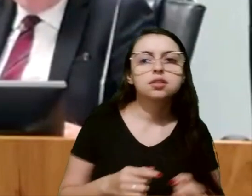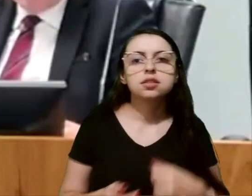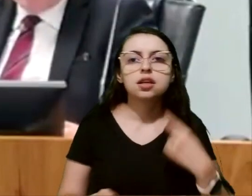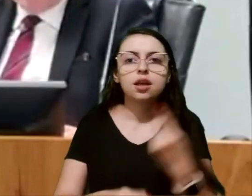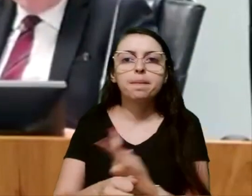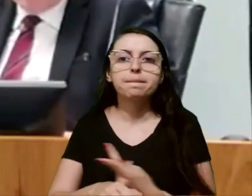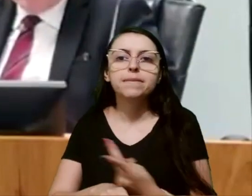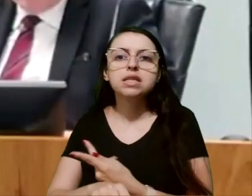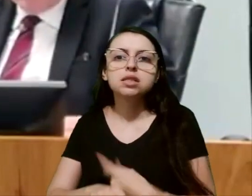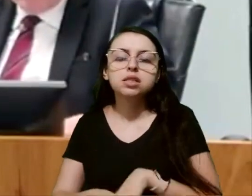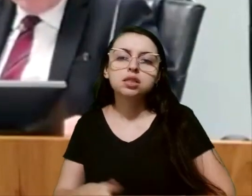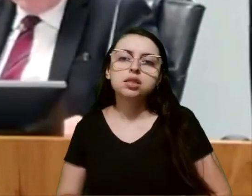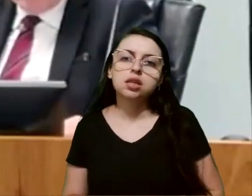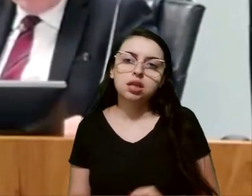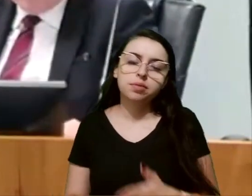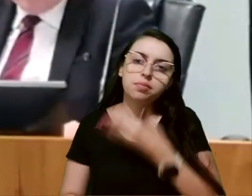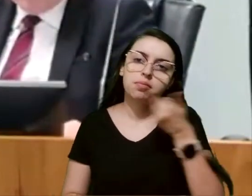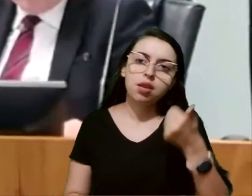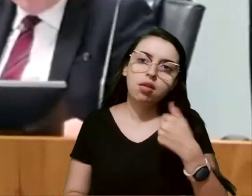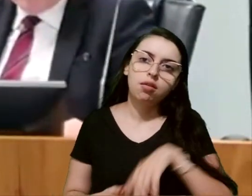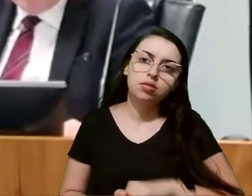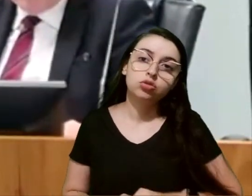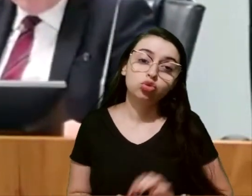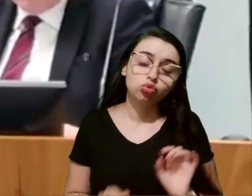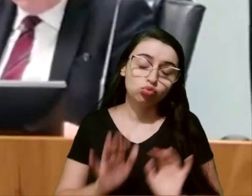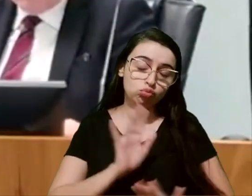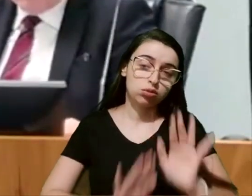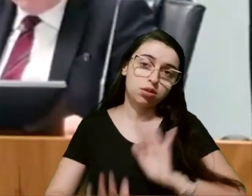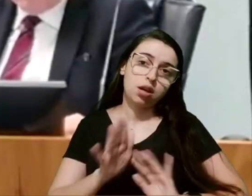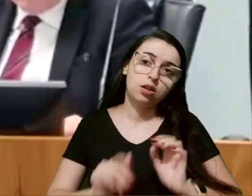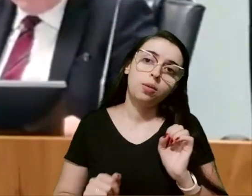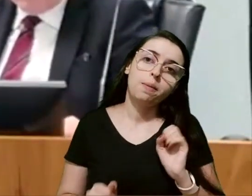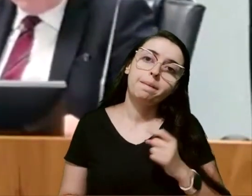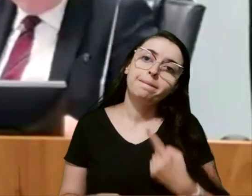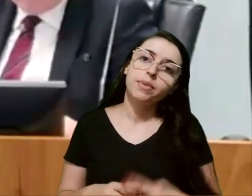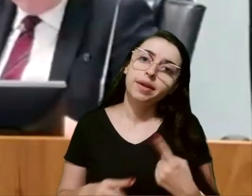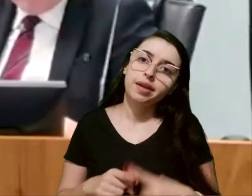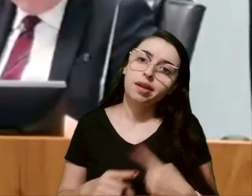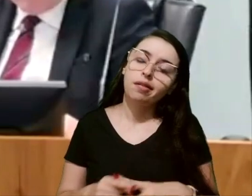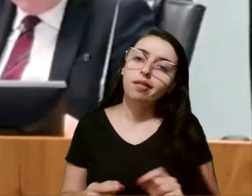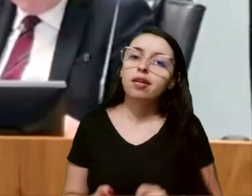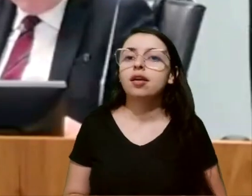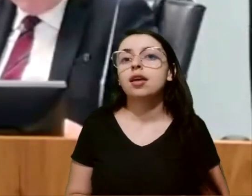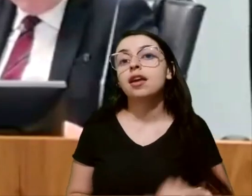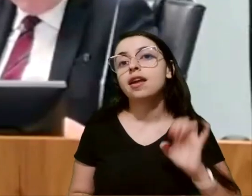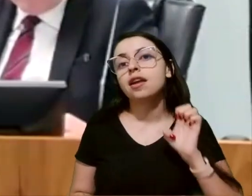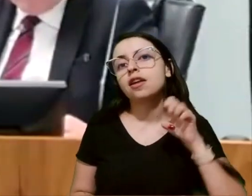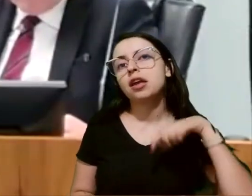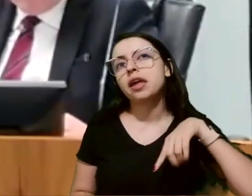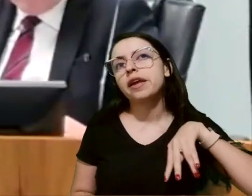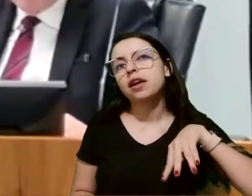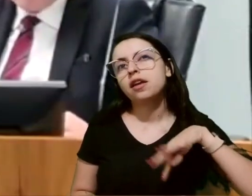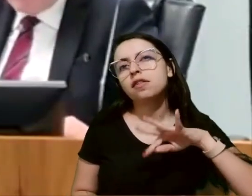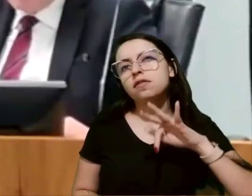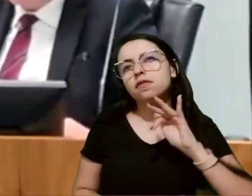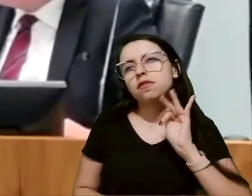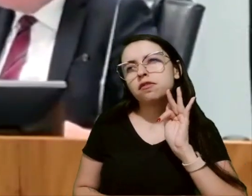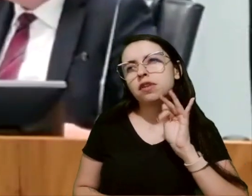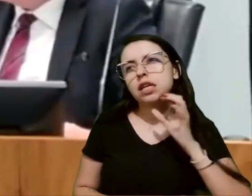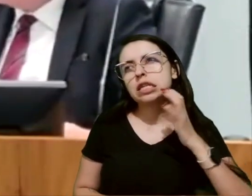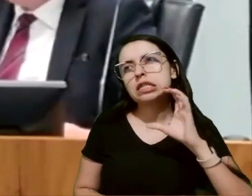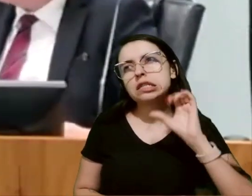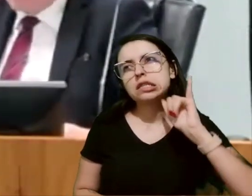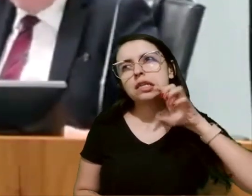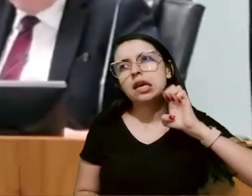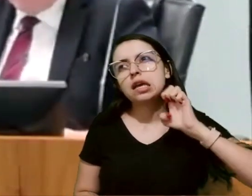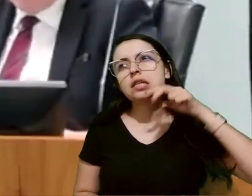auto-especializar, ele adere aos critérios que são mais eficientes. A gente só tem que tomar cuidado, porque a eficiência de mercado pode não ser a eficiência judiciária,